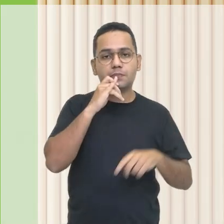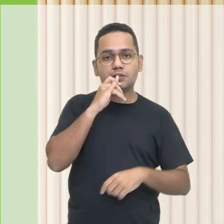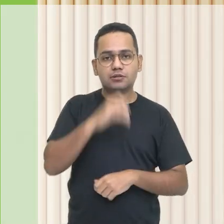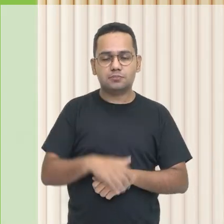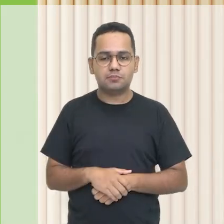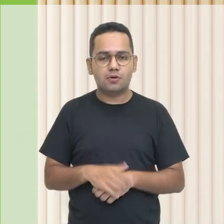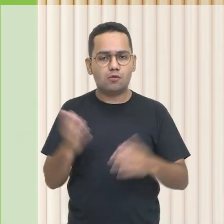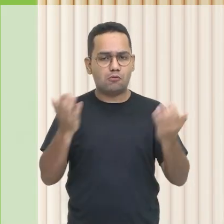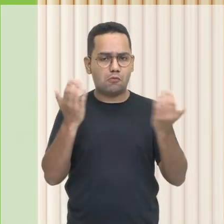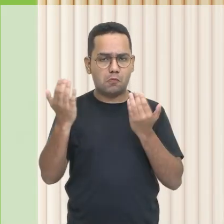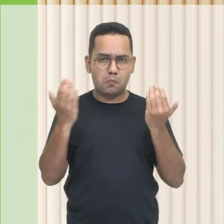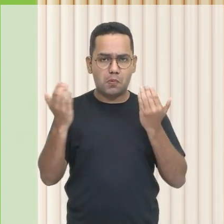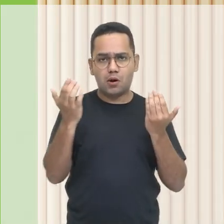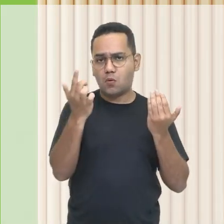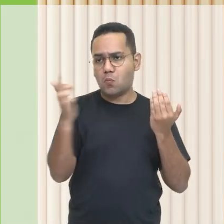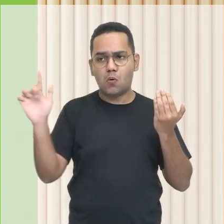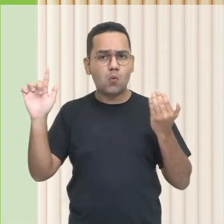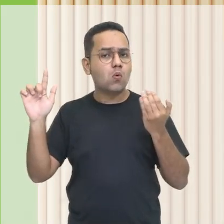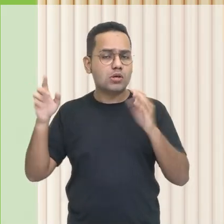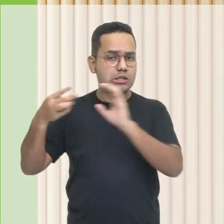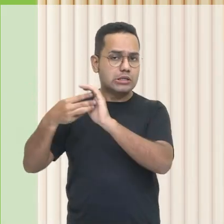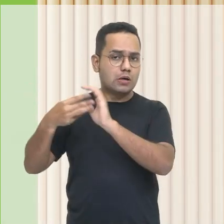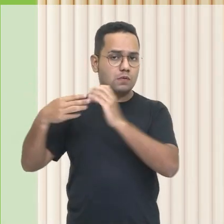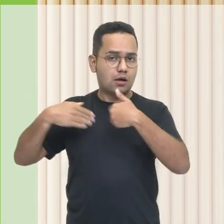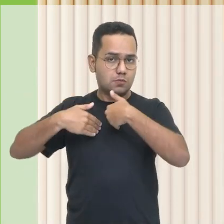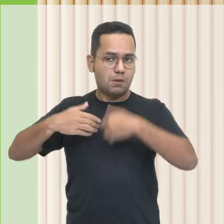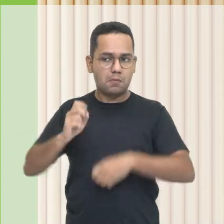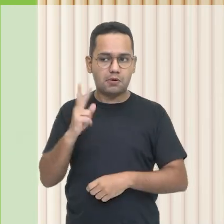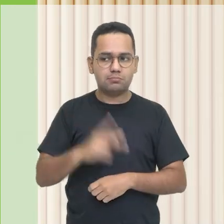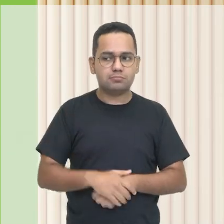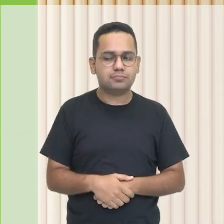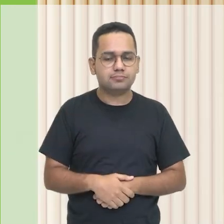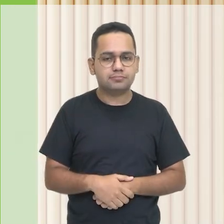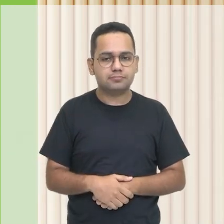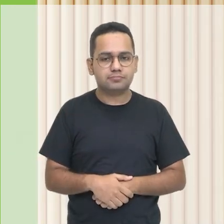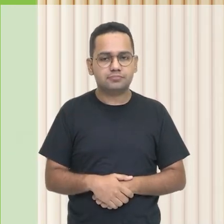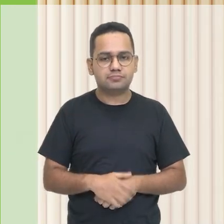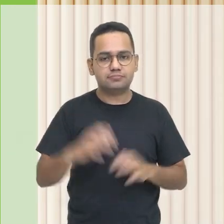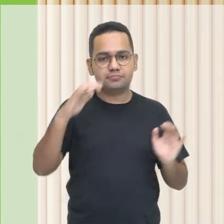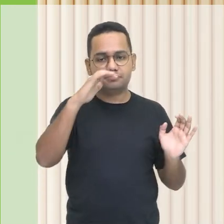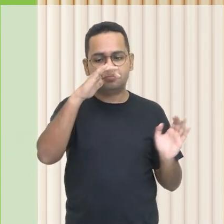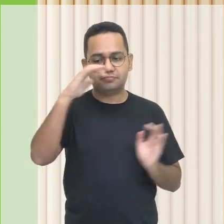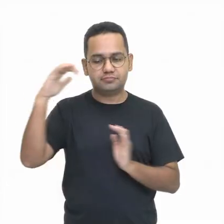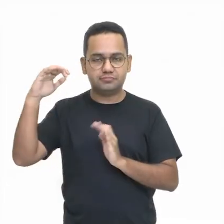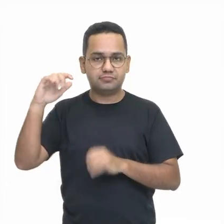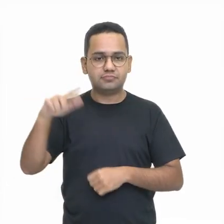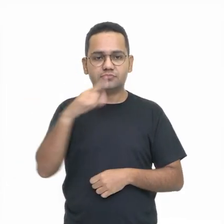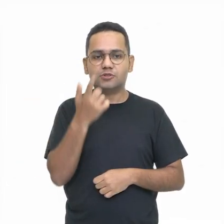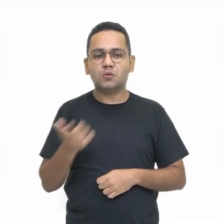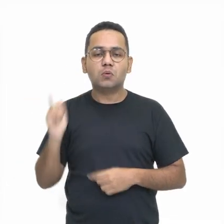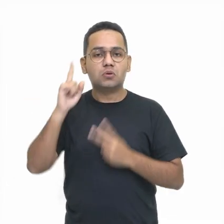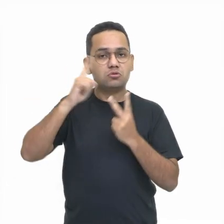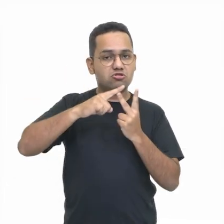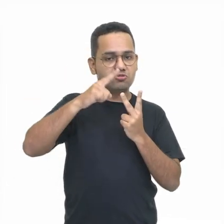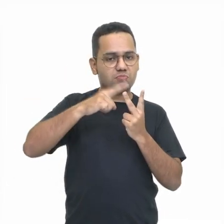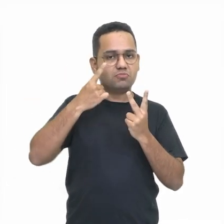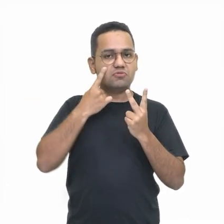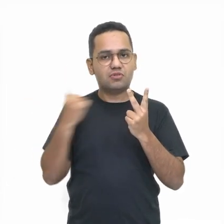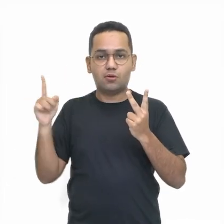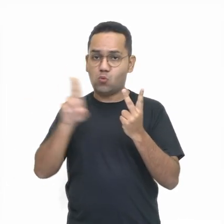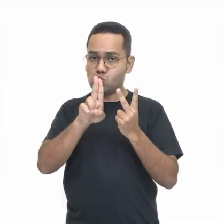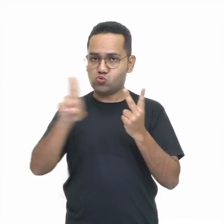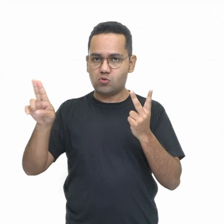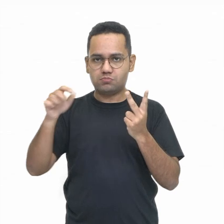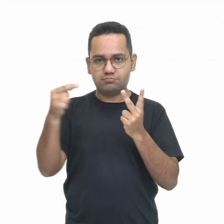com a célula animal. Agora, nós vamos falar sobre o transporte ativo. E o transporte